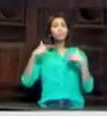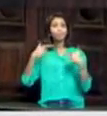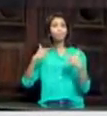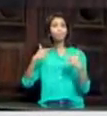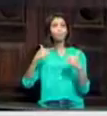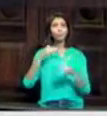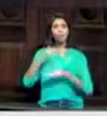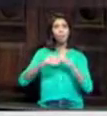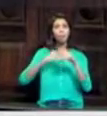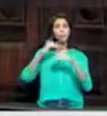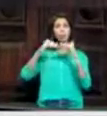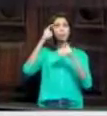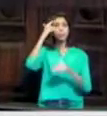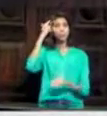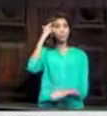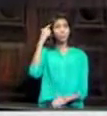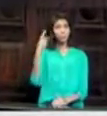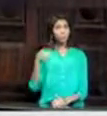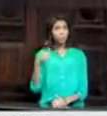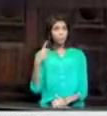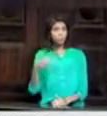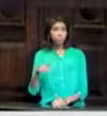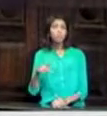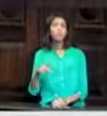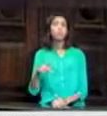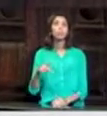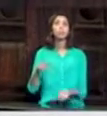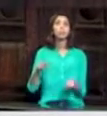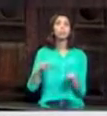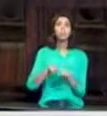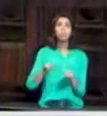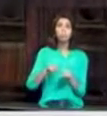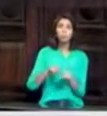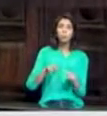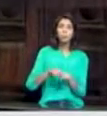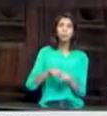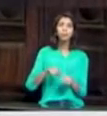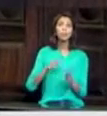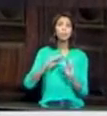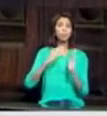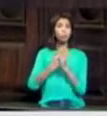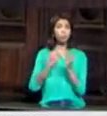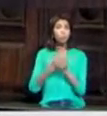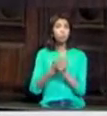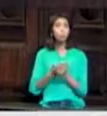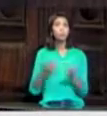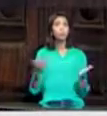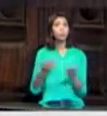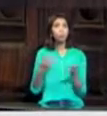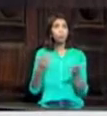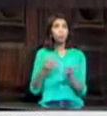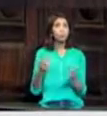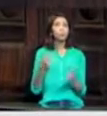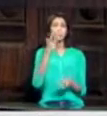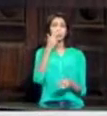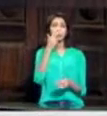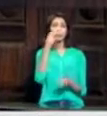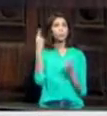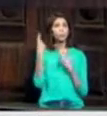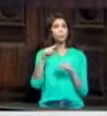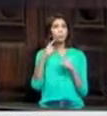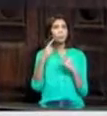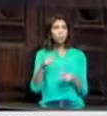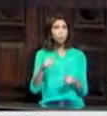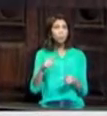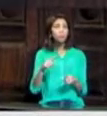do pensamento neoconservador, do pensamento reacionário, obscurantista, a escola vem sendo amordaçada, o magistério